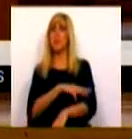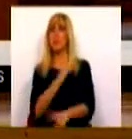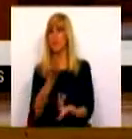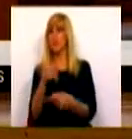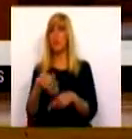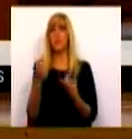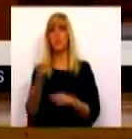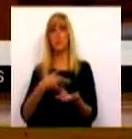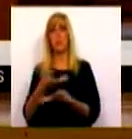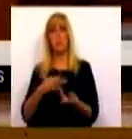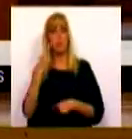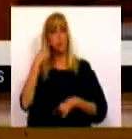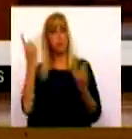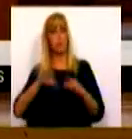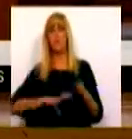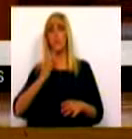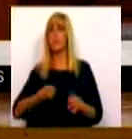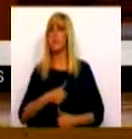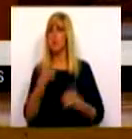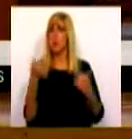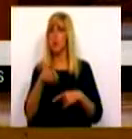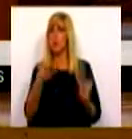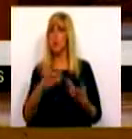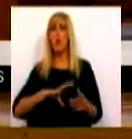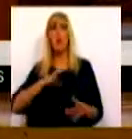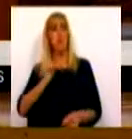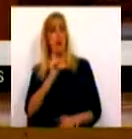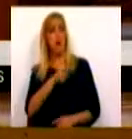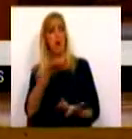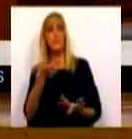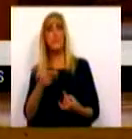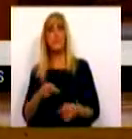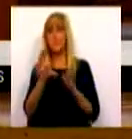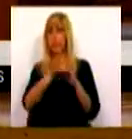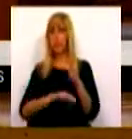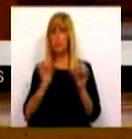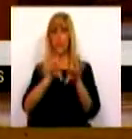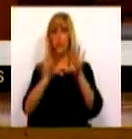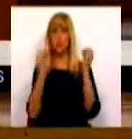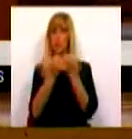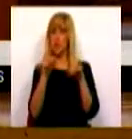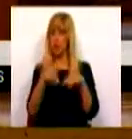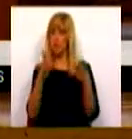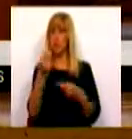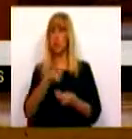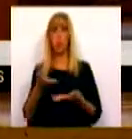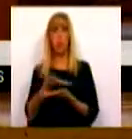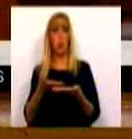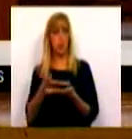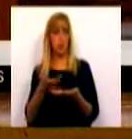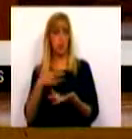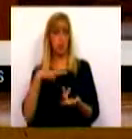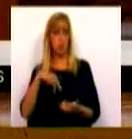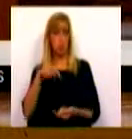confiança das últimas décadas, uma confiança nas condições sociais e económicas do seu